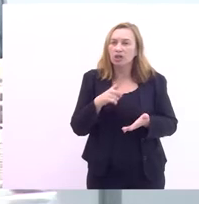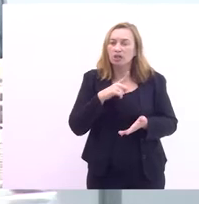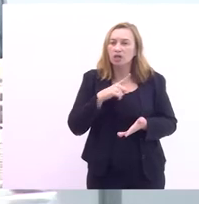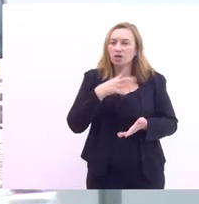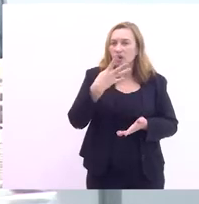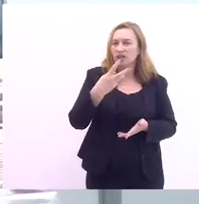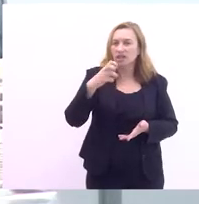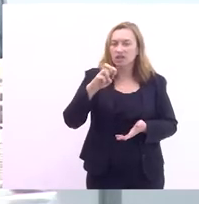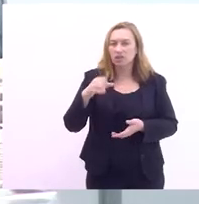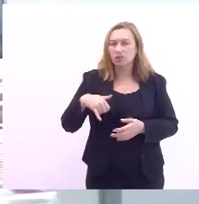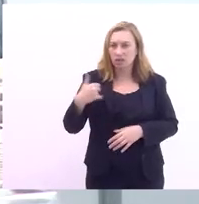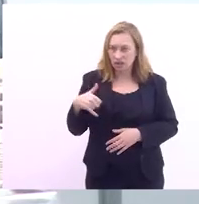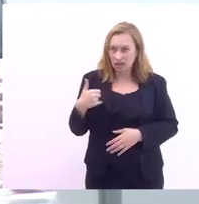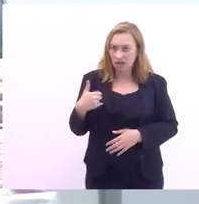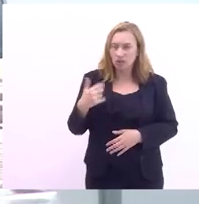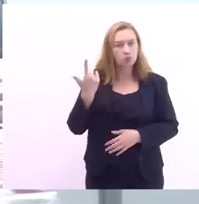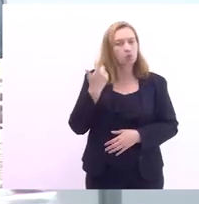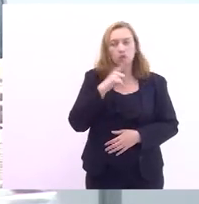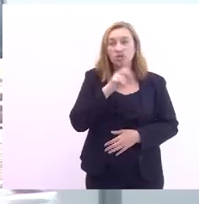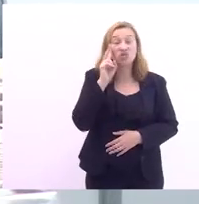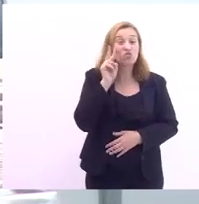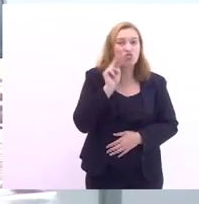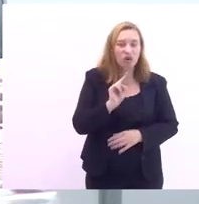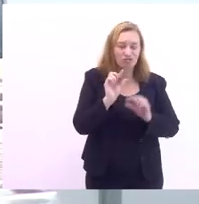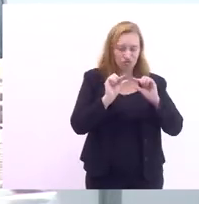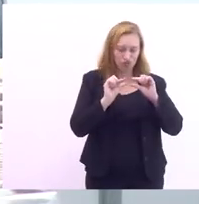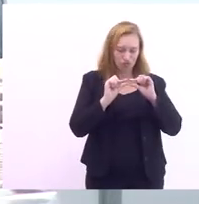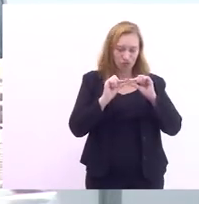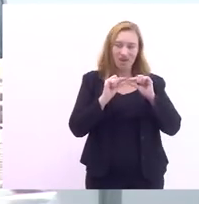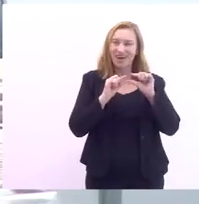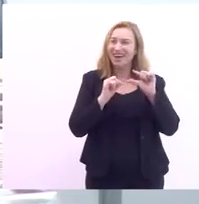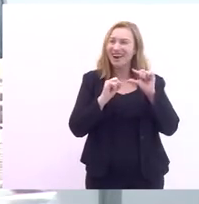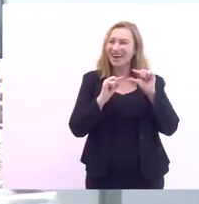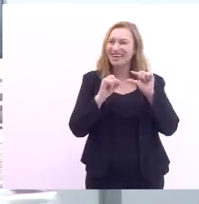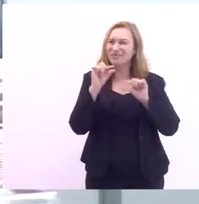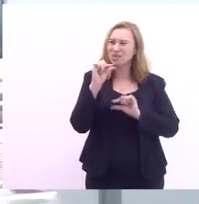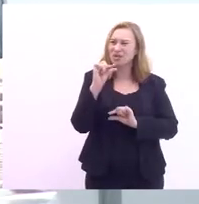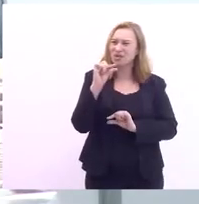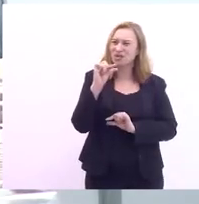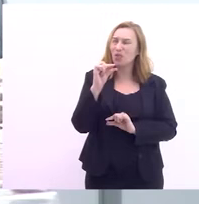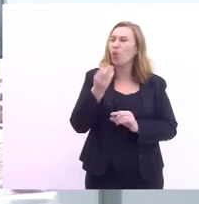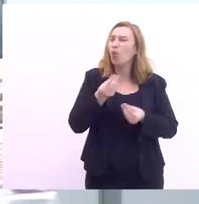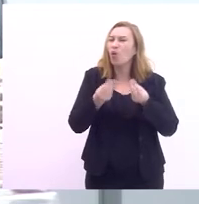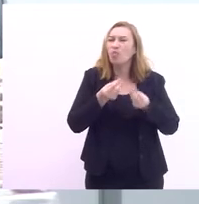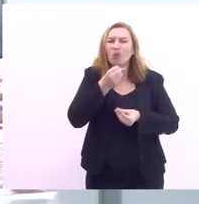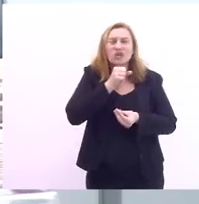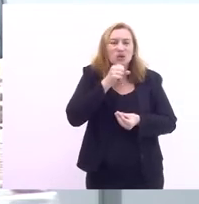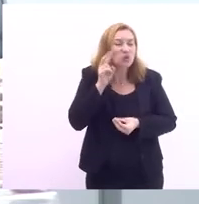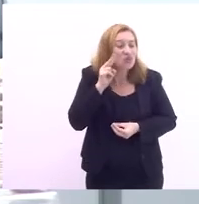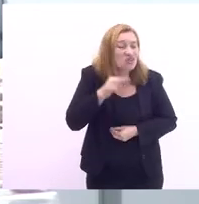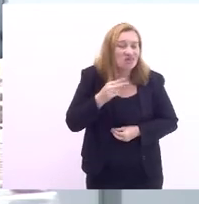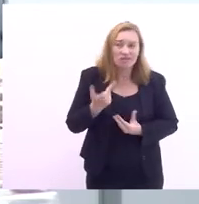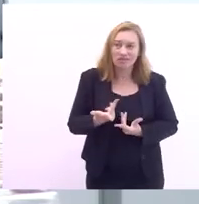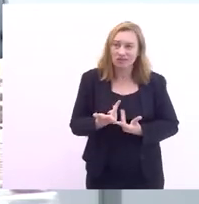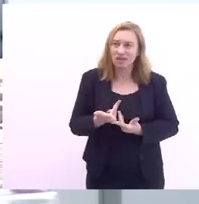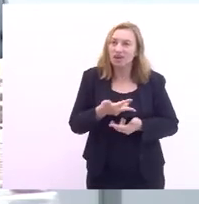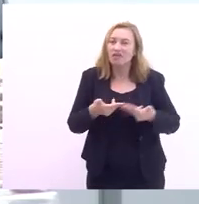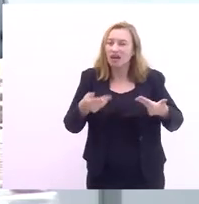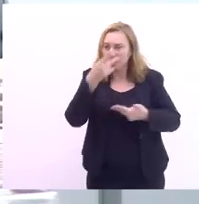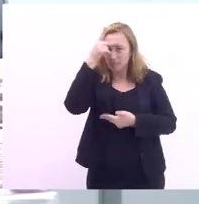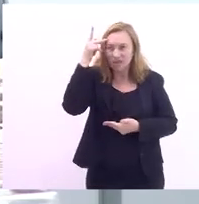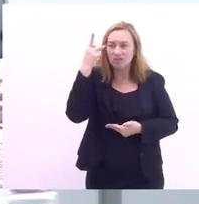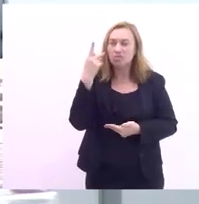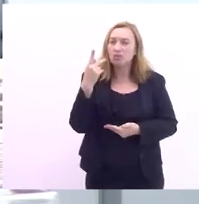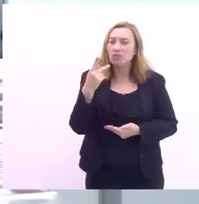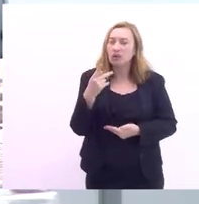anos, não consigo enxergar. Fico imaginando um idoso. Como é que consegue enxergar o que está sendo gerado de energia? E muita gente gerou